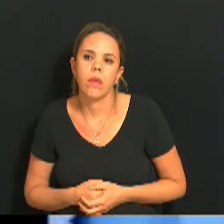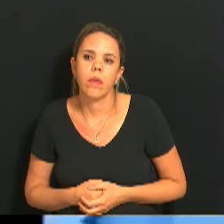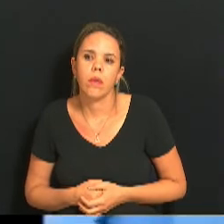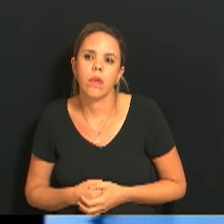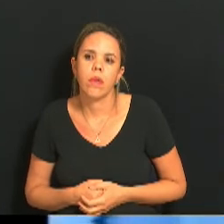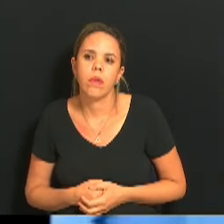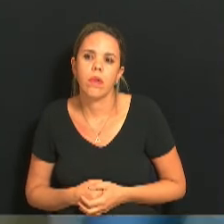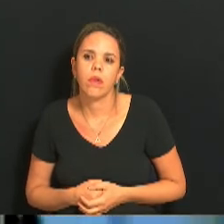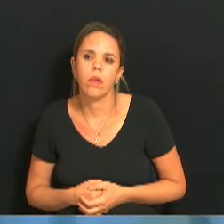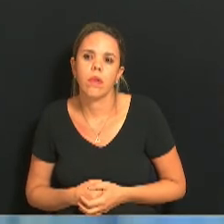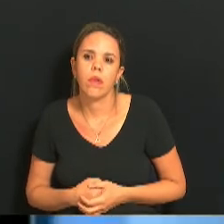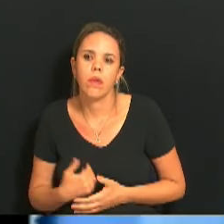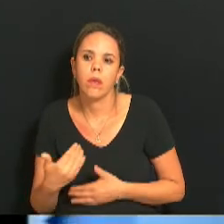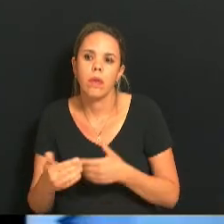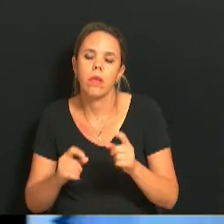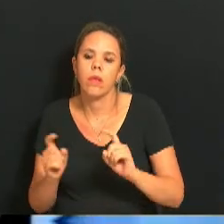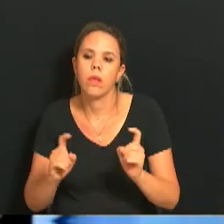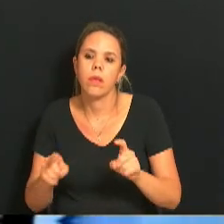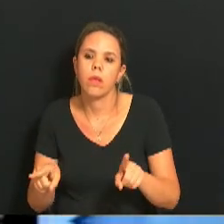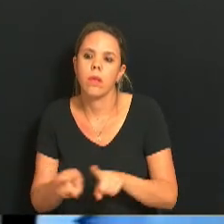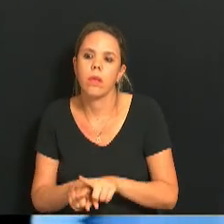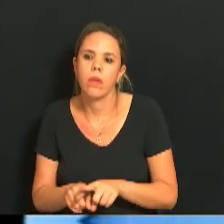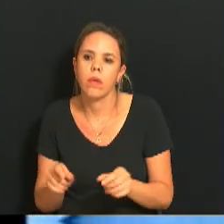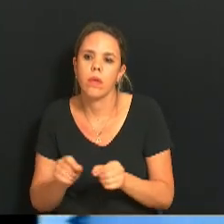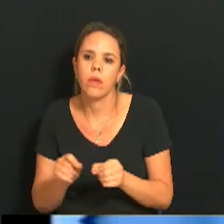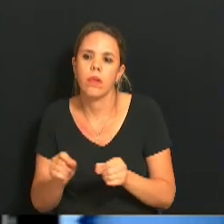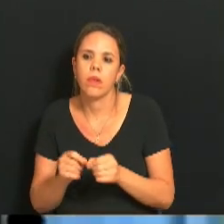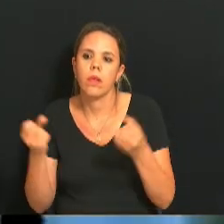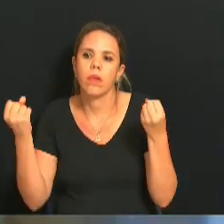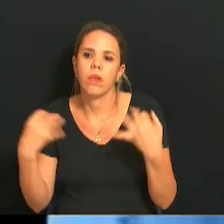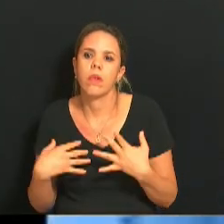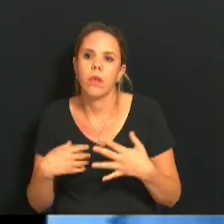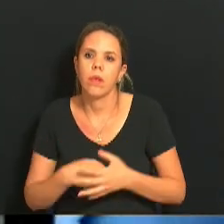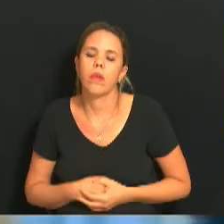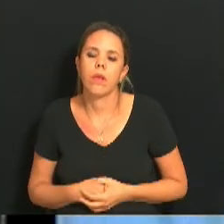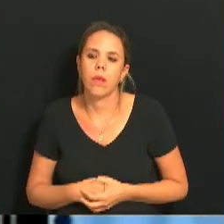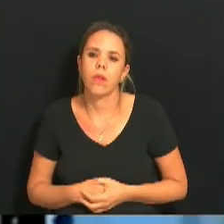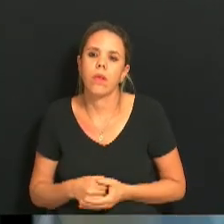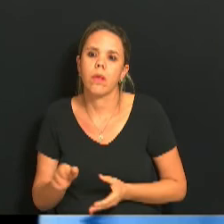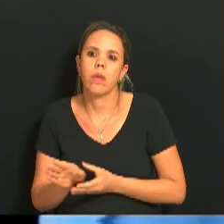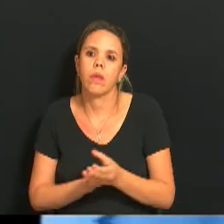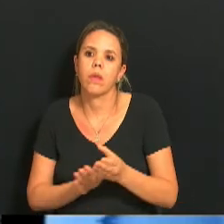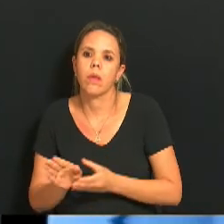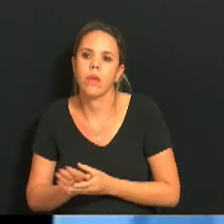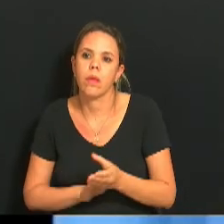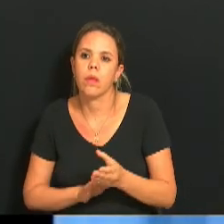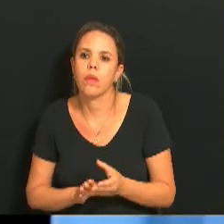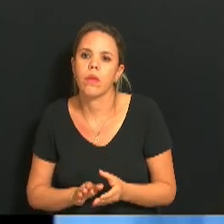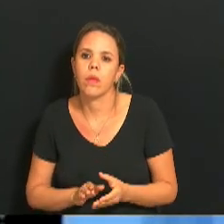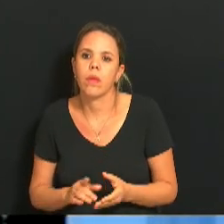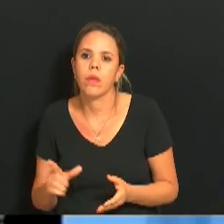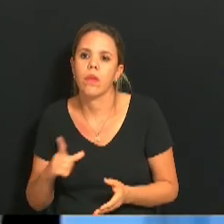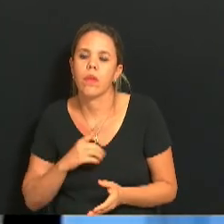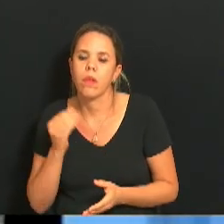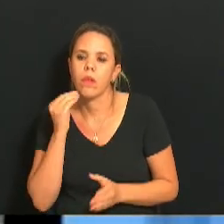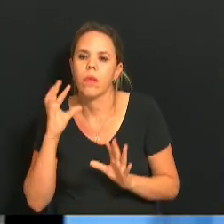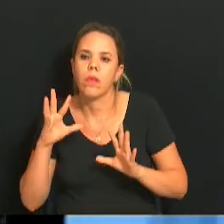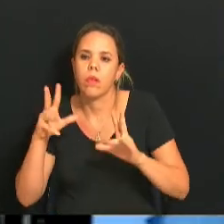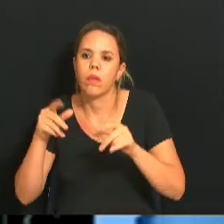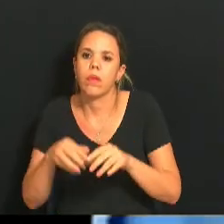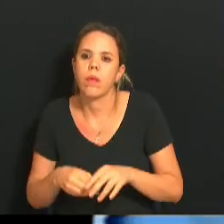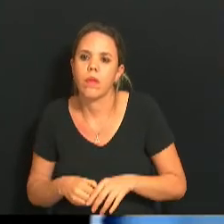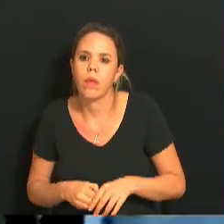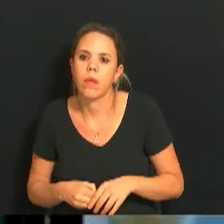faltado a próxima reunião também será feito uma explicação ao conselho onde também haverá espaço para todas as